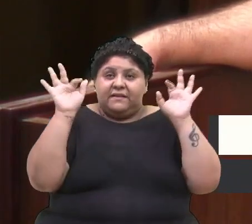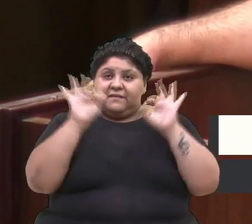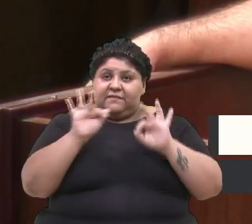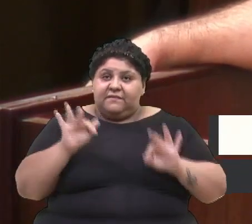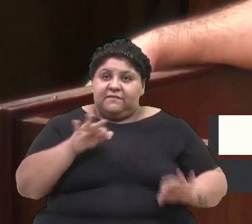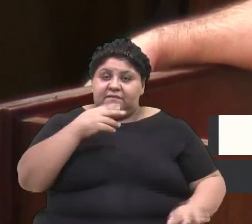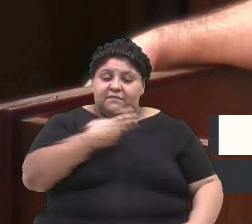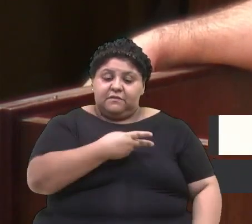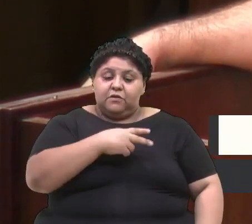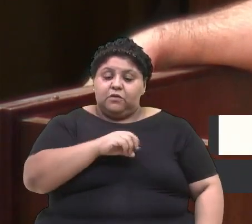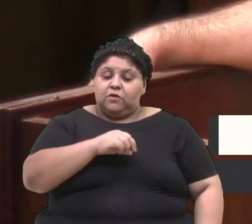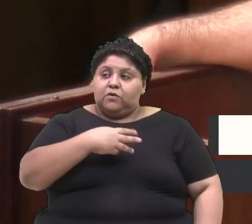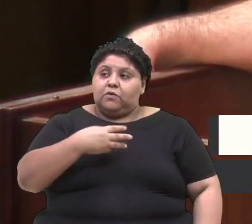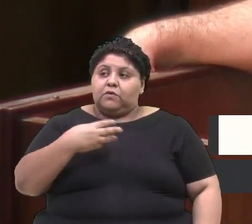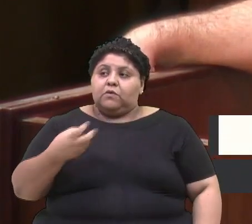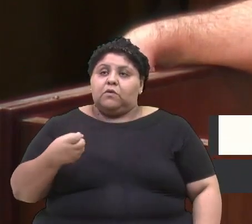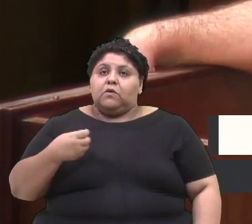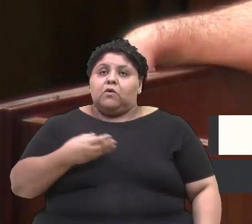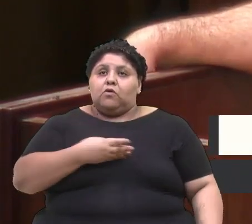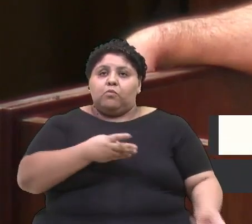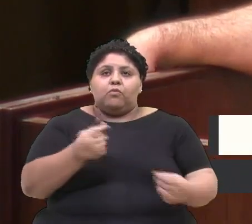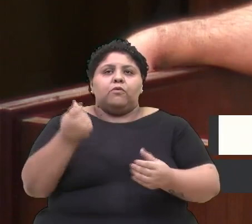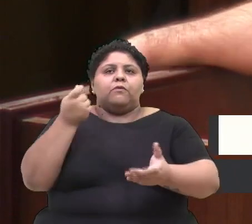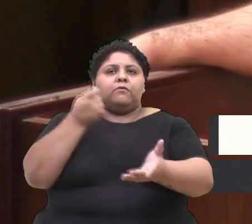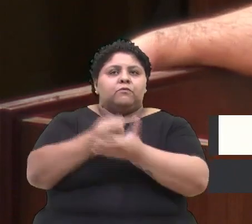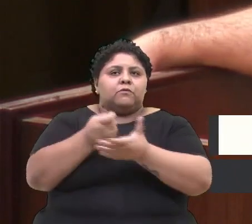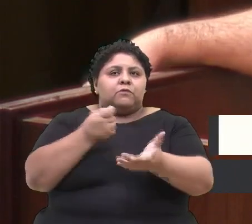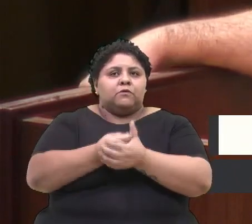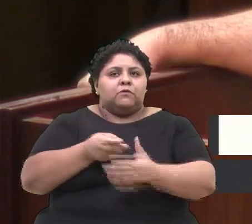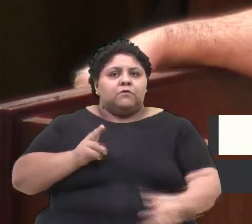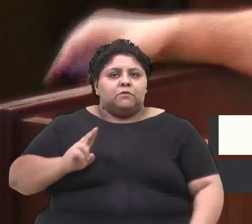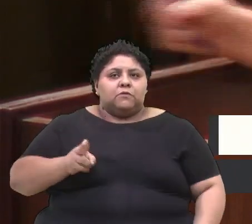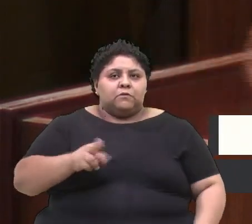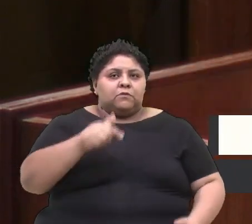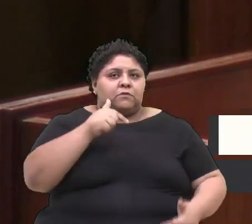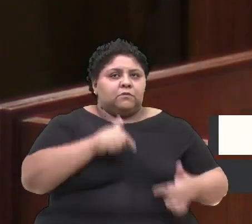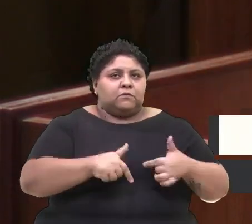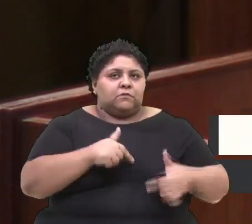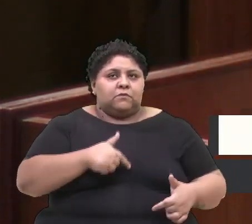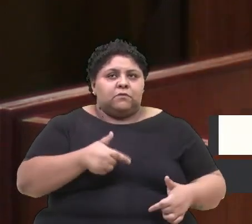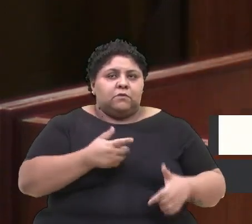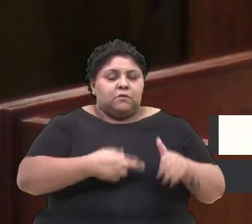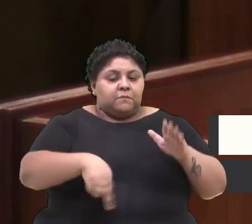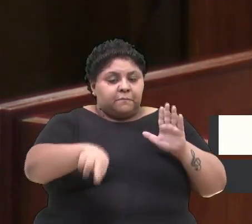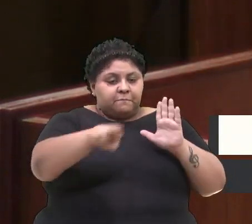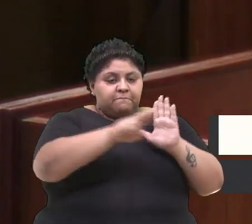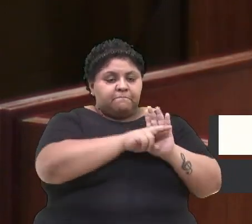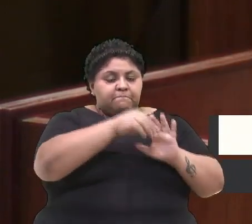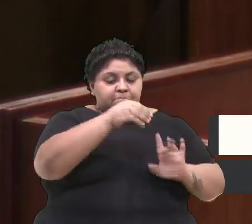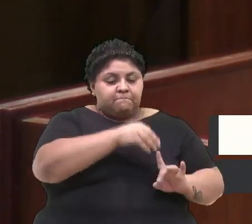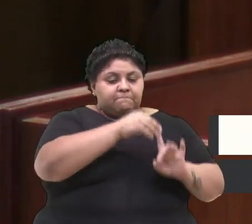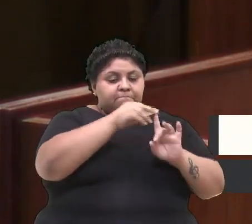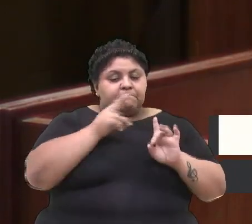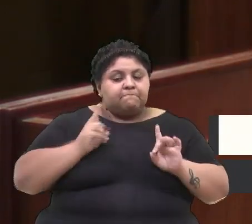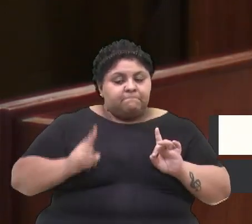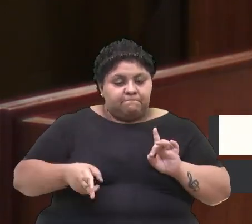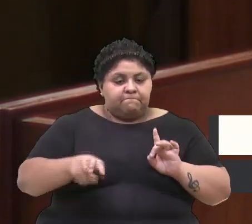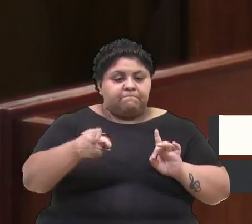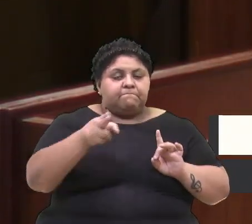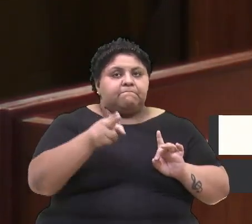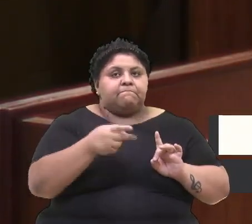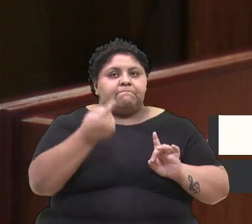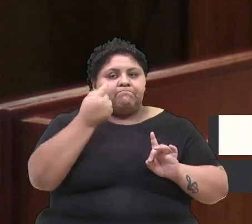2024, com muita luta, e que continuemos trabalhando com muitos resultados priorizando sempre e